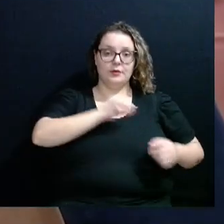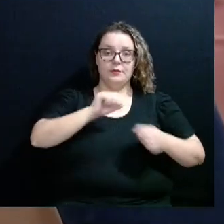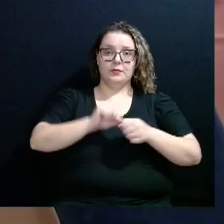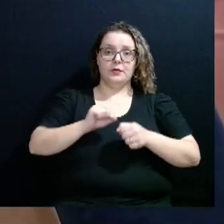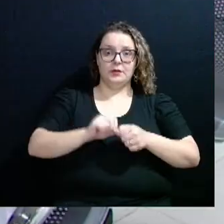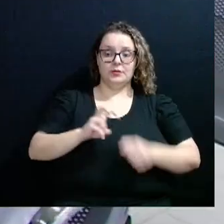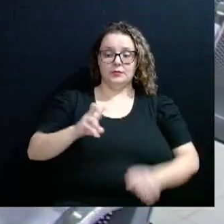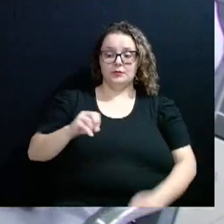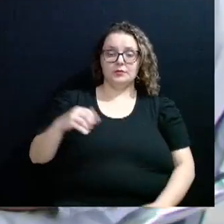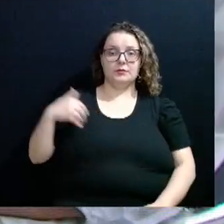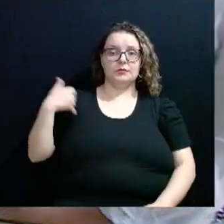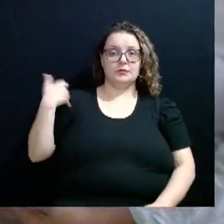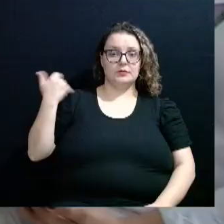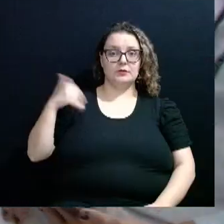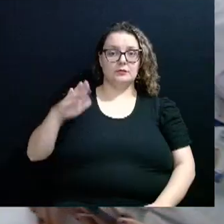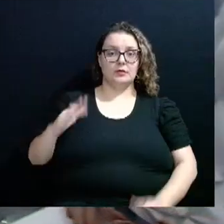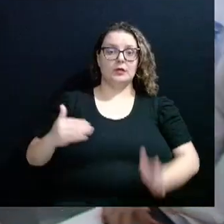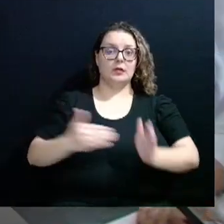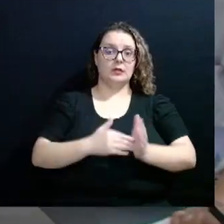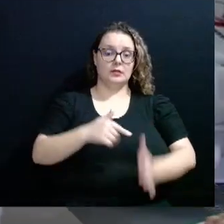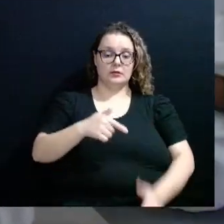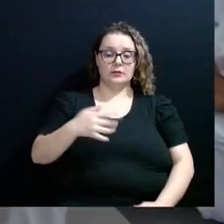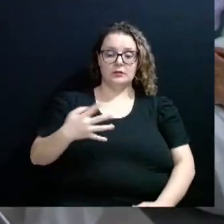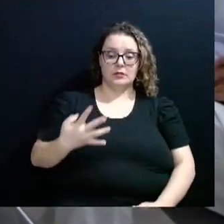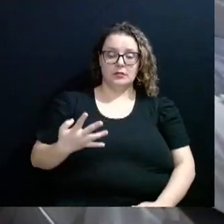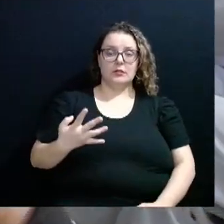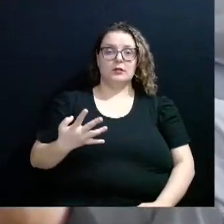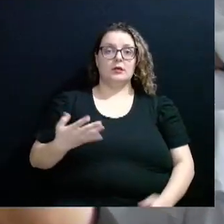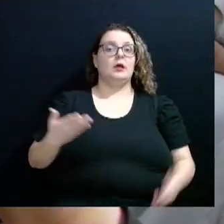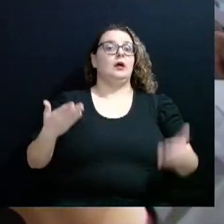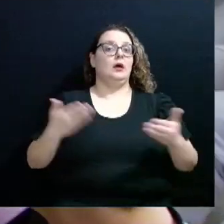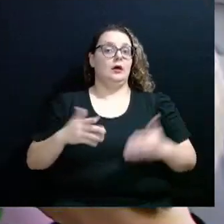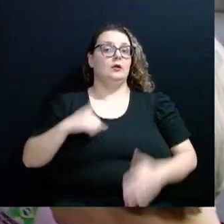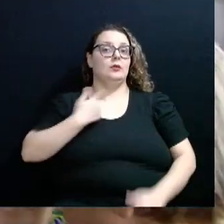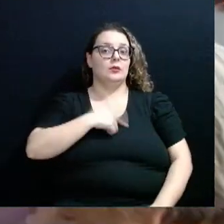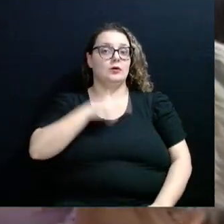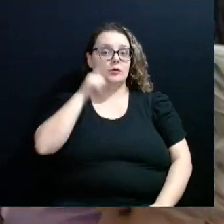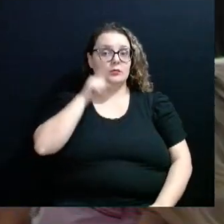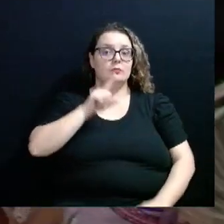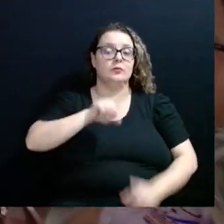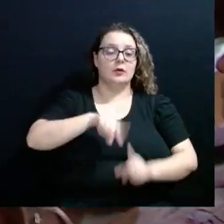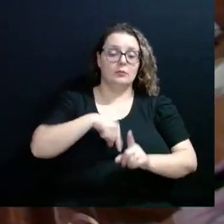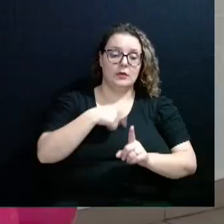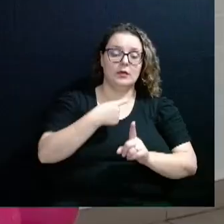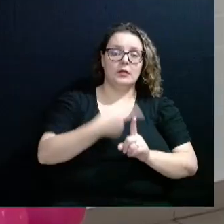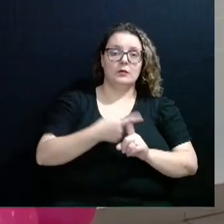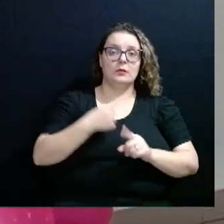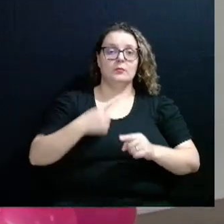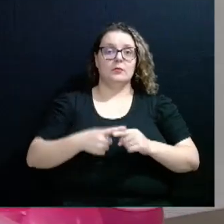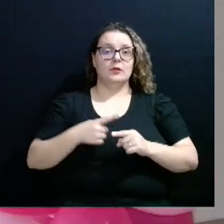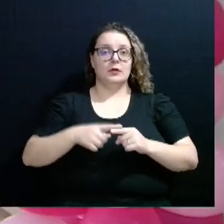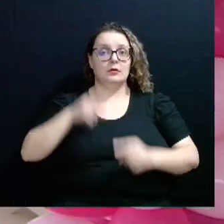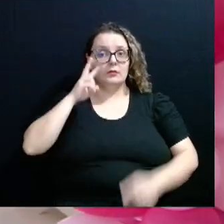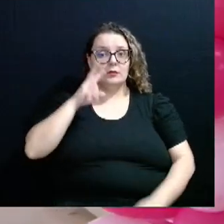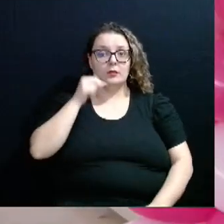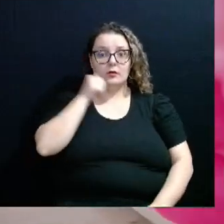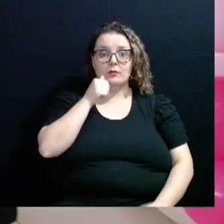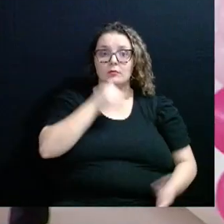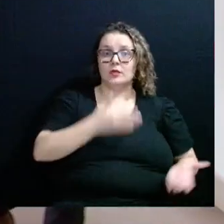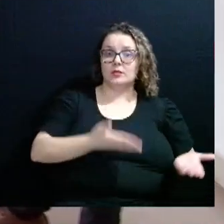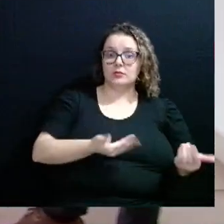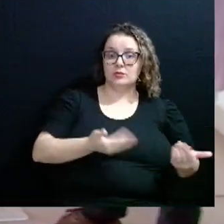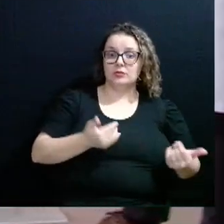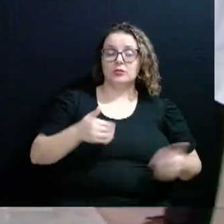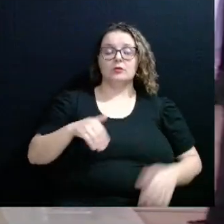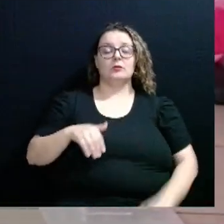até os 74. Agora a gente conseguiu uma adição, porque a gente tem visto mulheres mais jovens com diagnóstico,